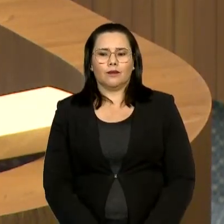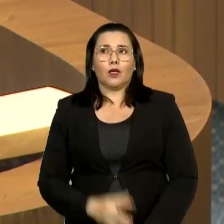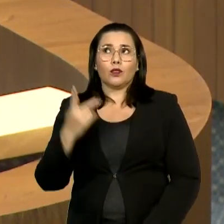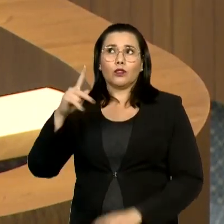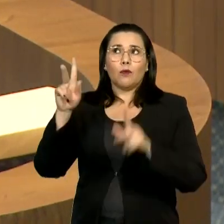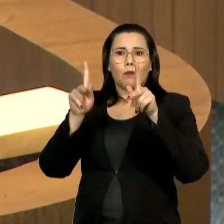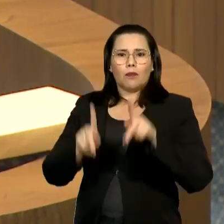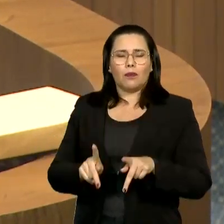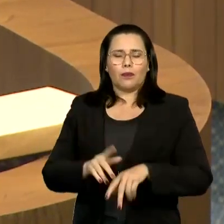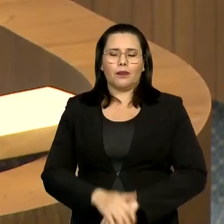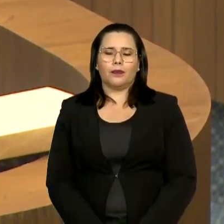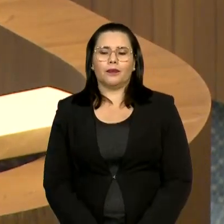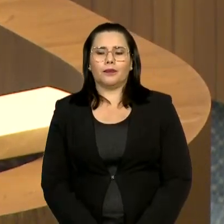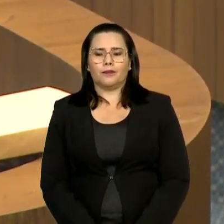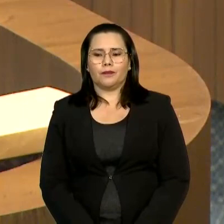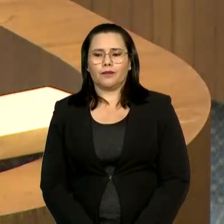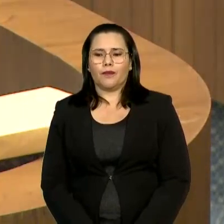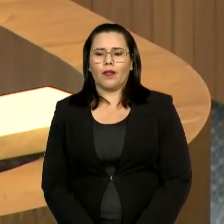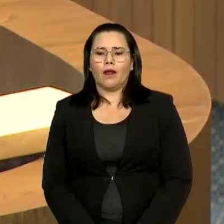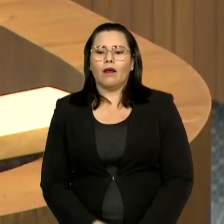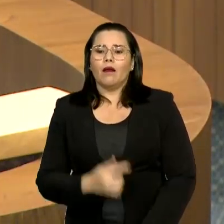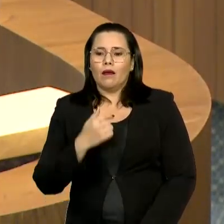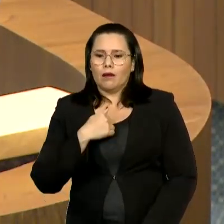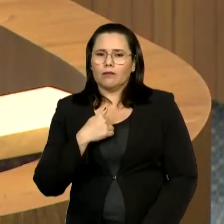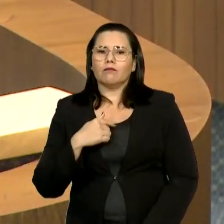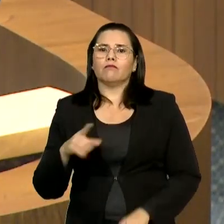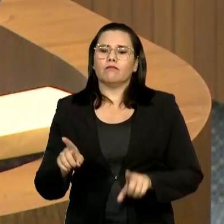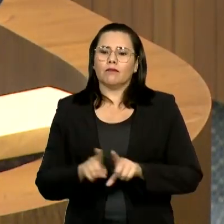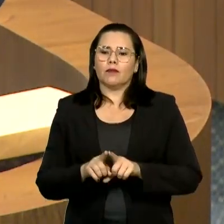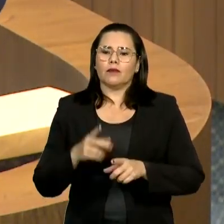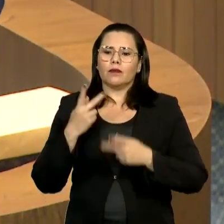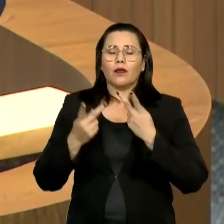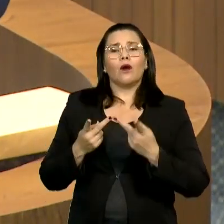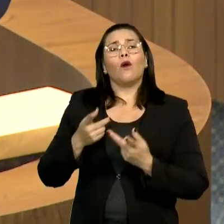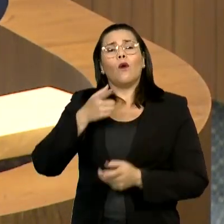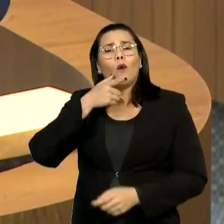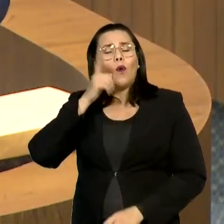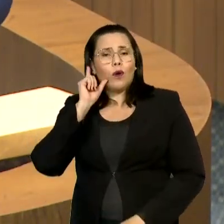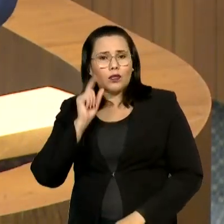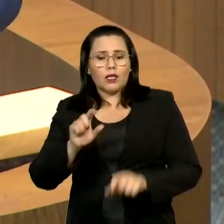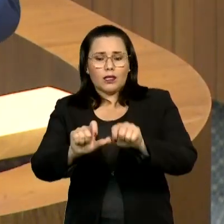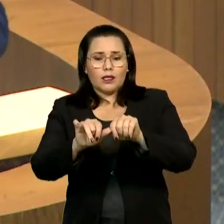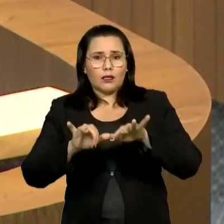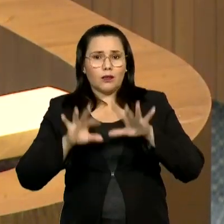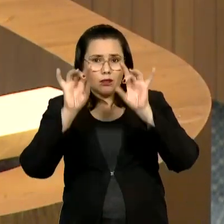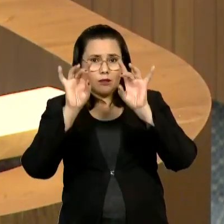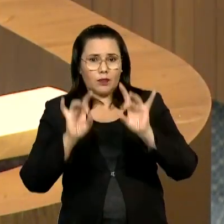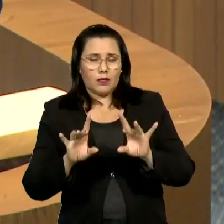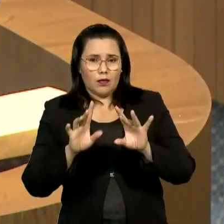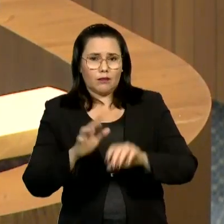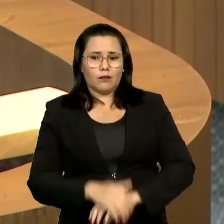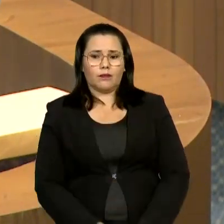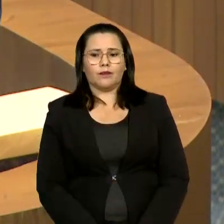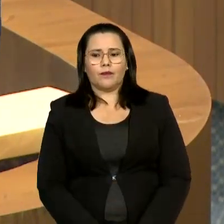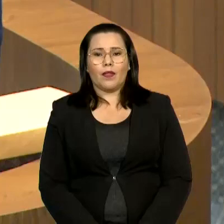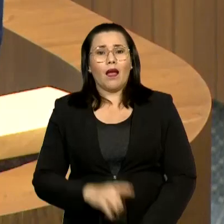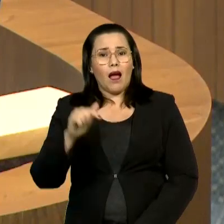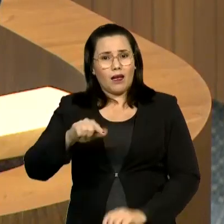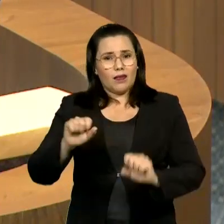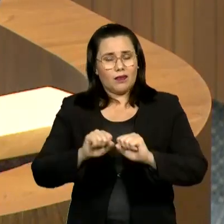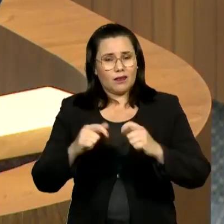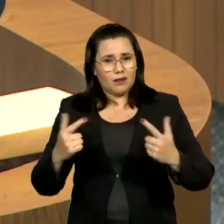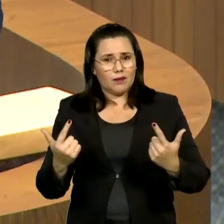Quero iniciar o meu pronunciamento fazendo um registro de uma sessão solene que foi realizada ontem nesta casa, de autoria do